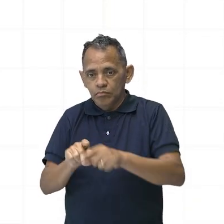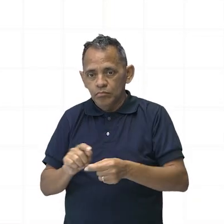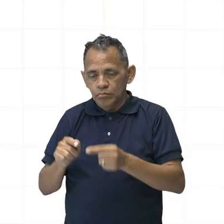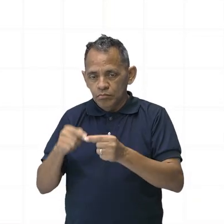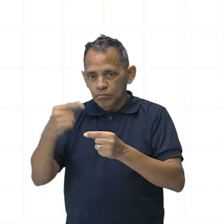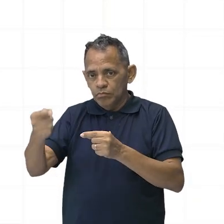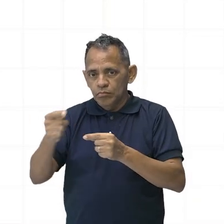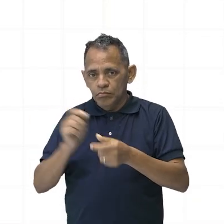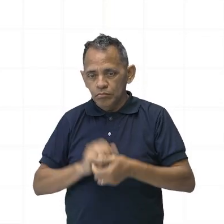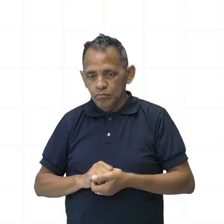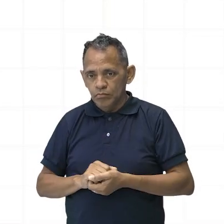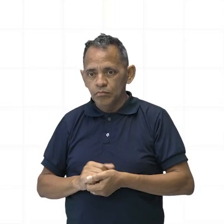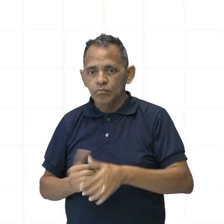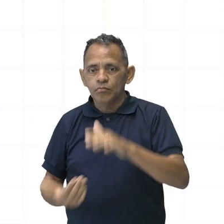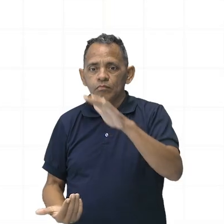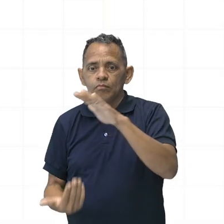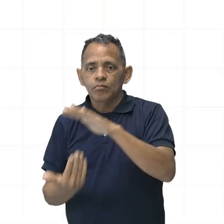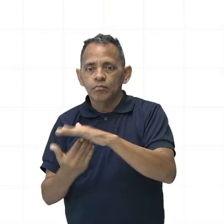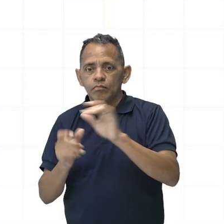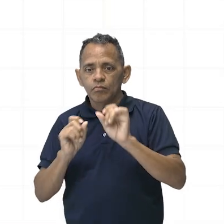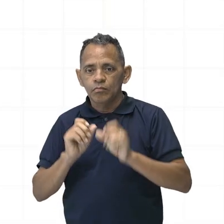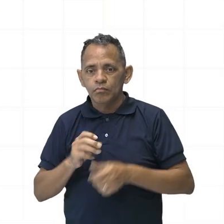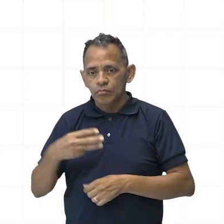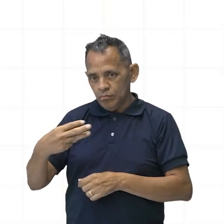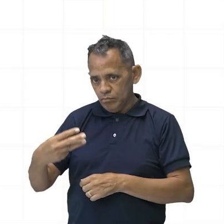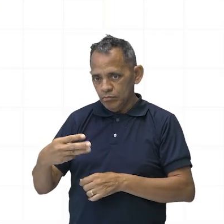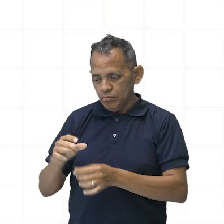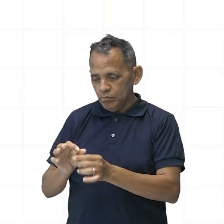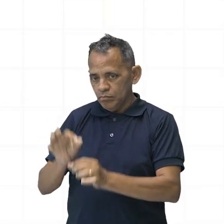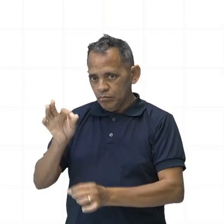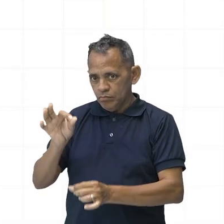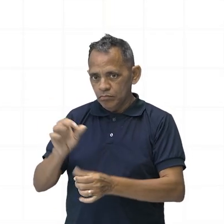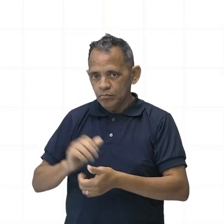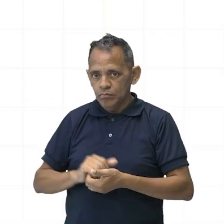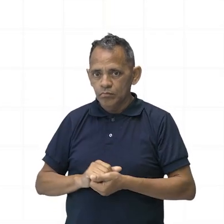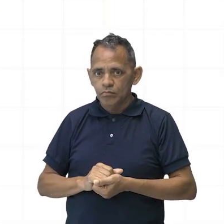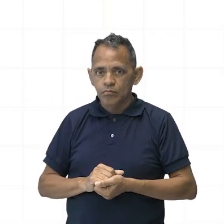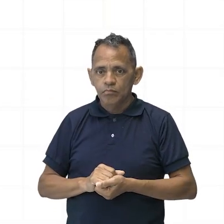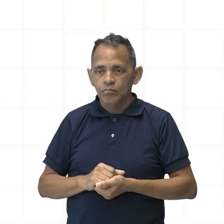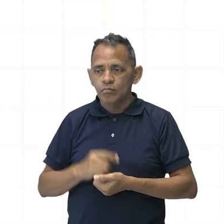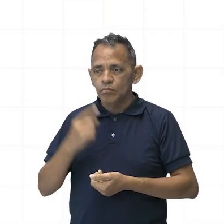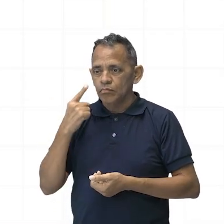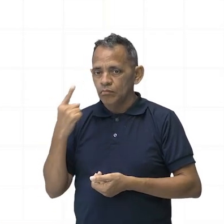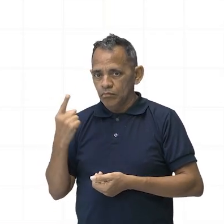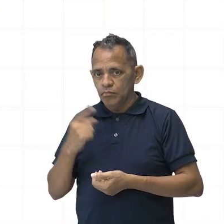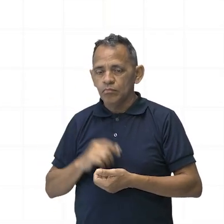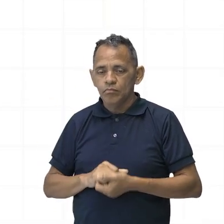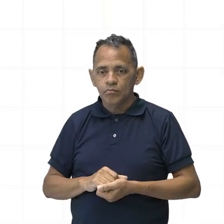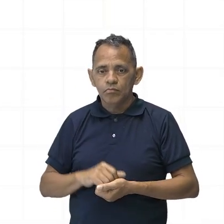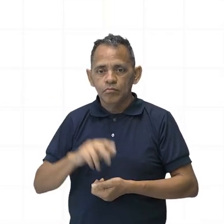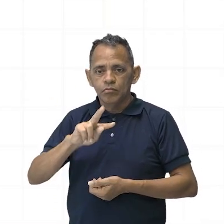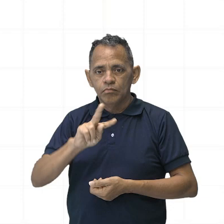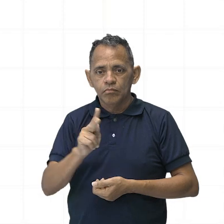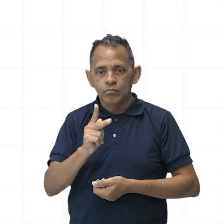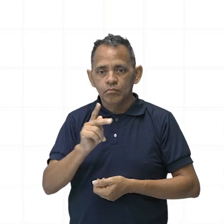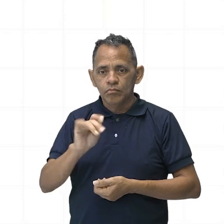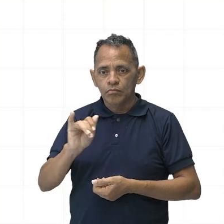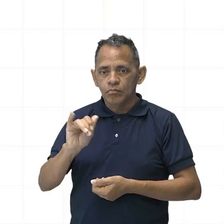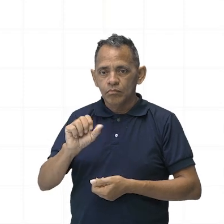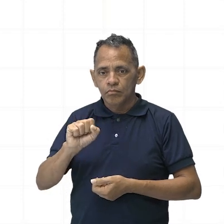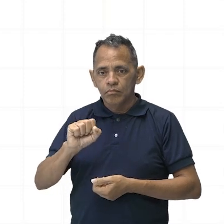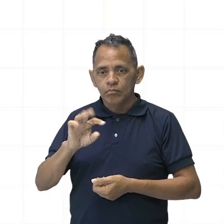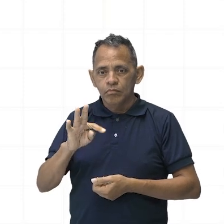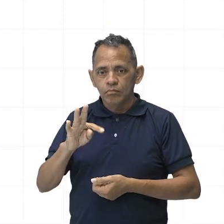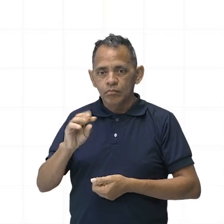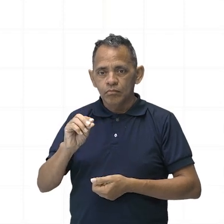E o próximo até a altura 3. Então, esse aqui é um histograma. Todas